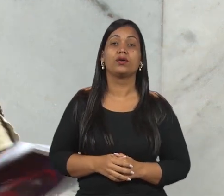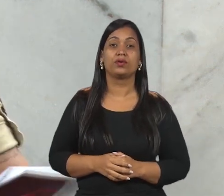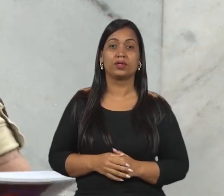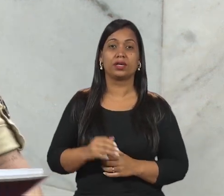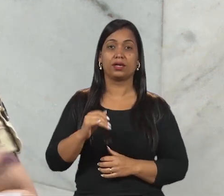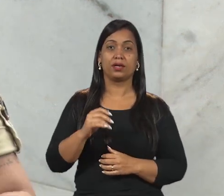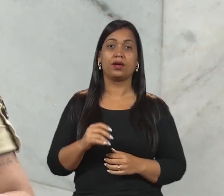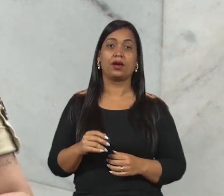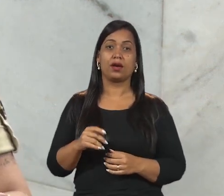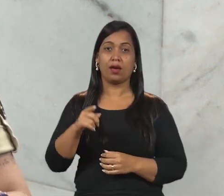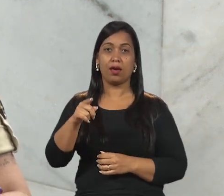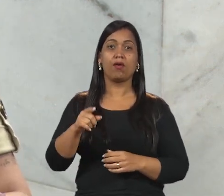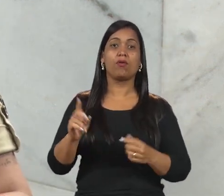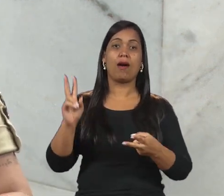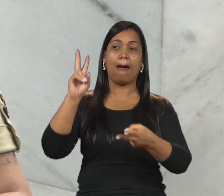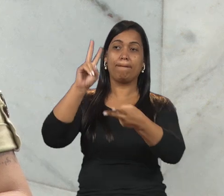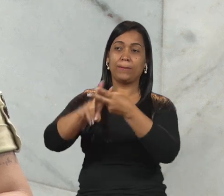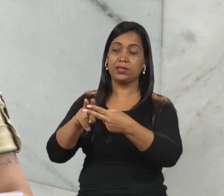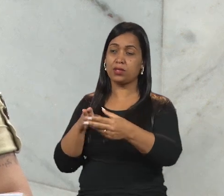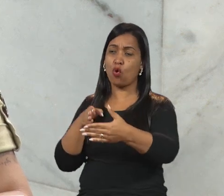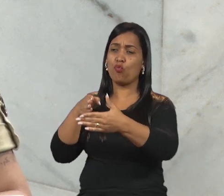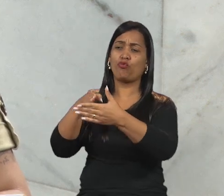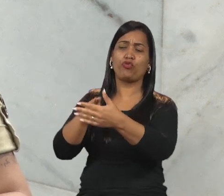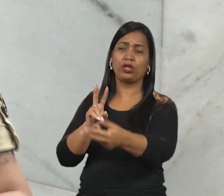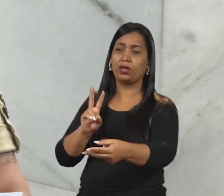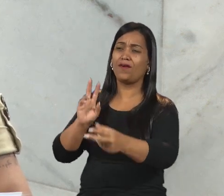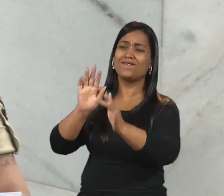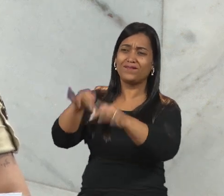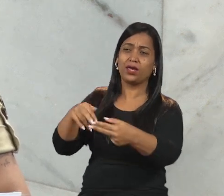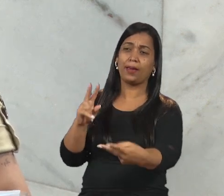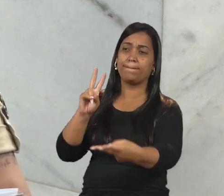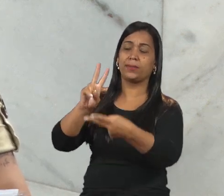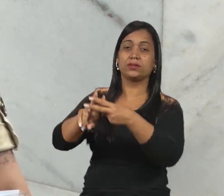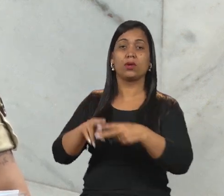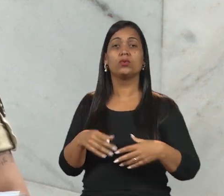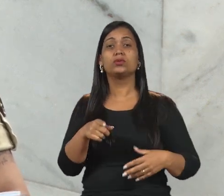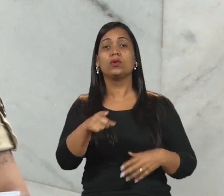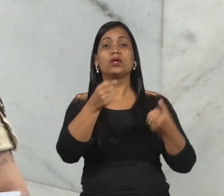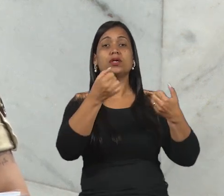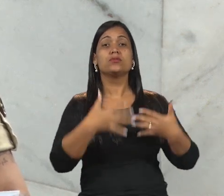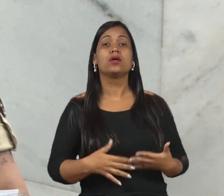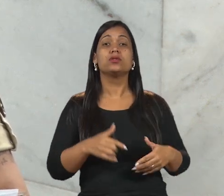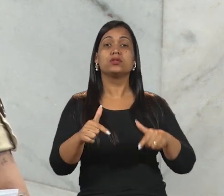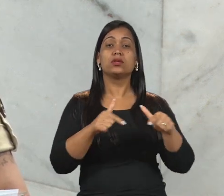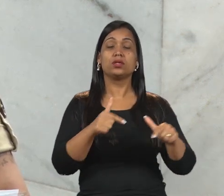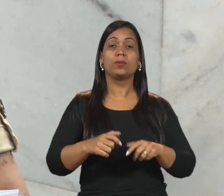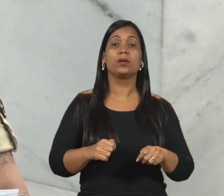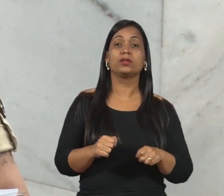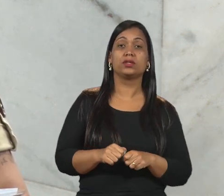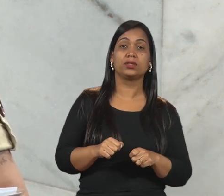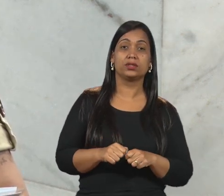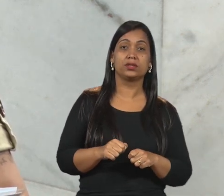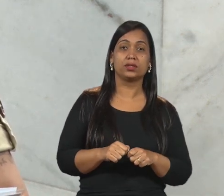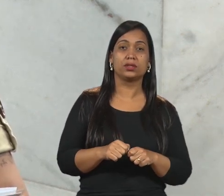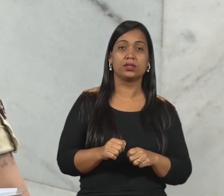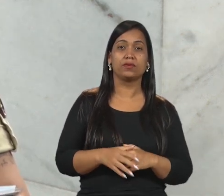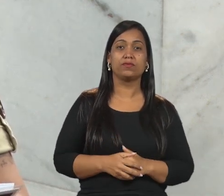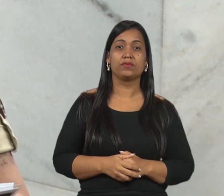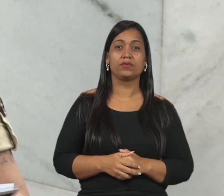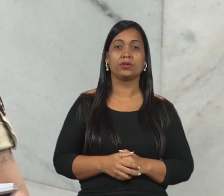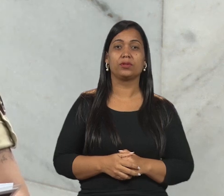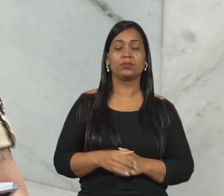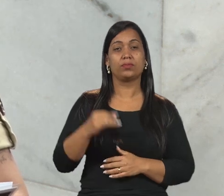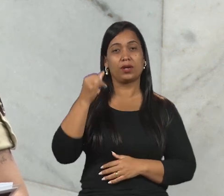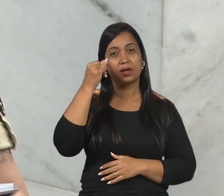cadeia seria a prisão. Eu queria que o senhor falasse um pouquinho, então, desse seu trabalho que tem sido realizado para